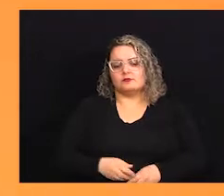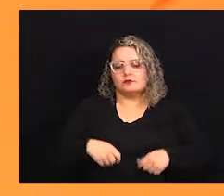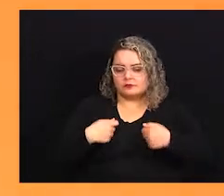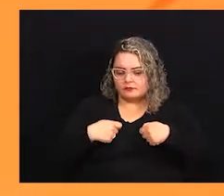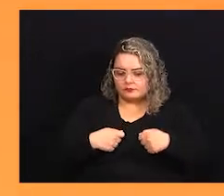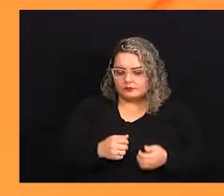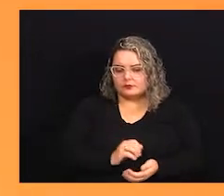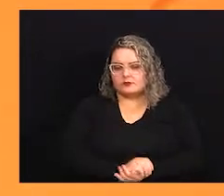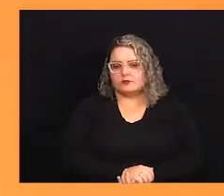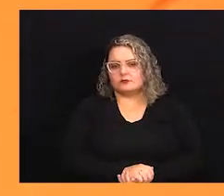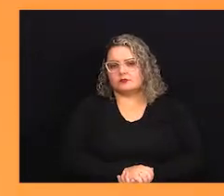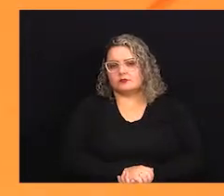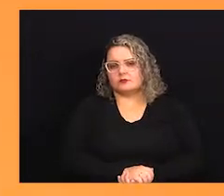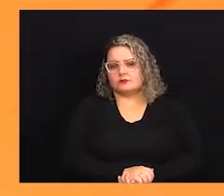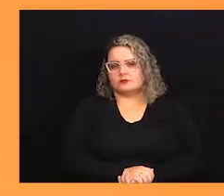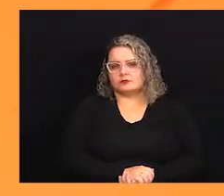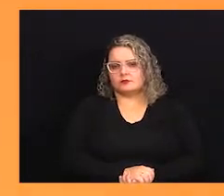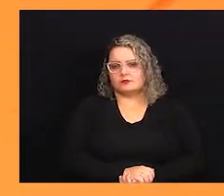poder